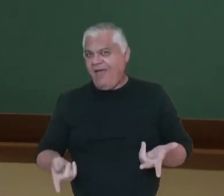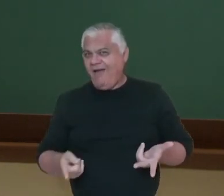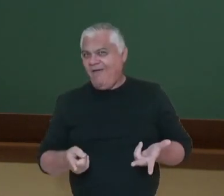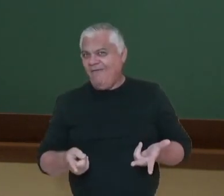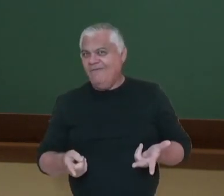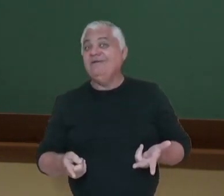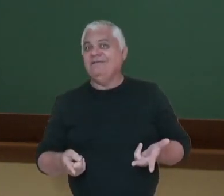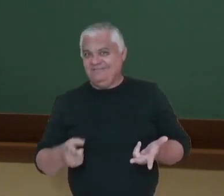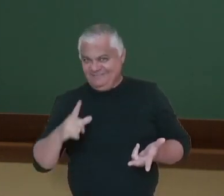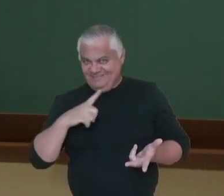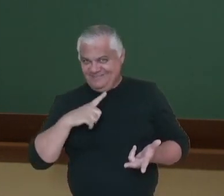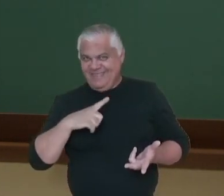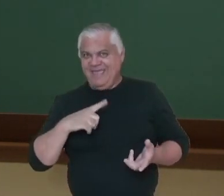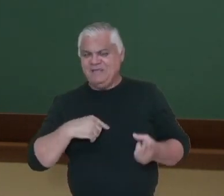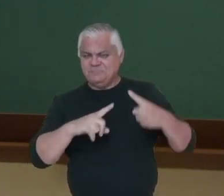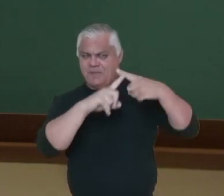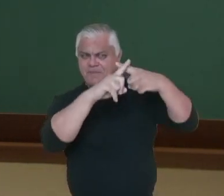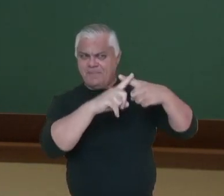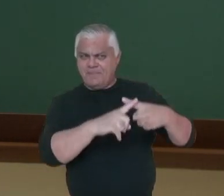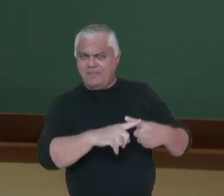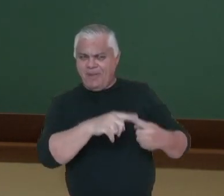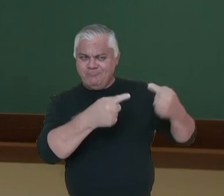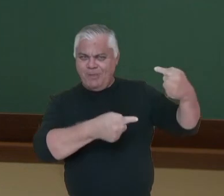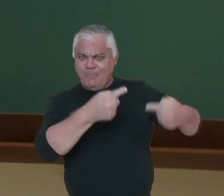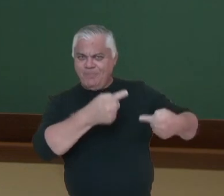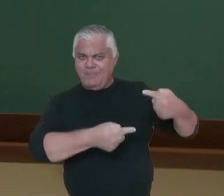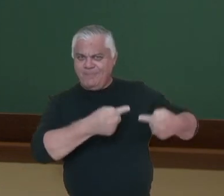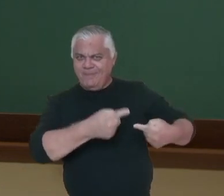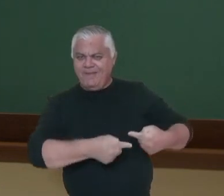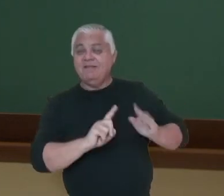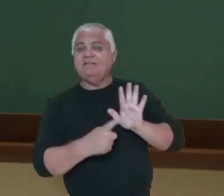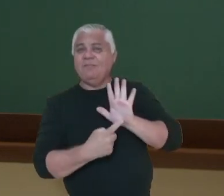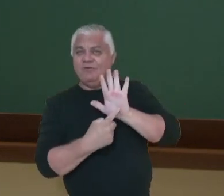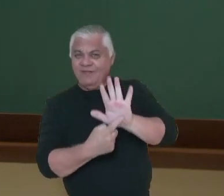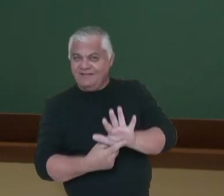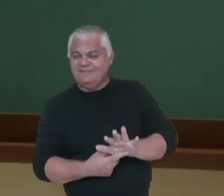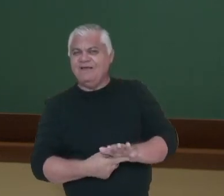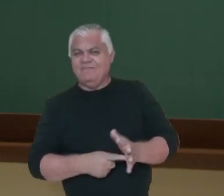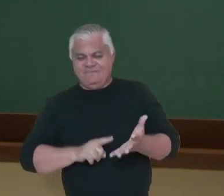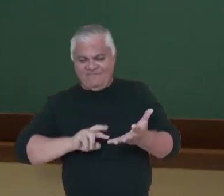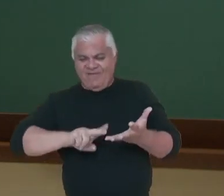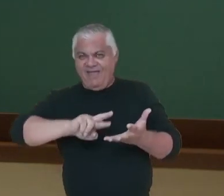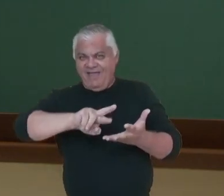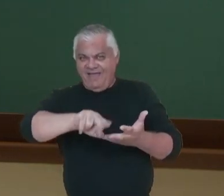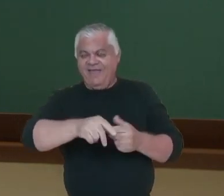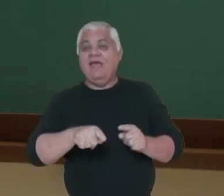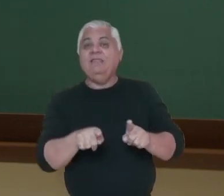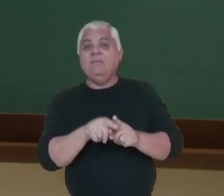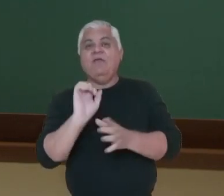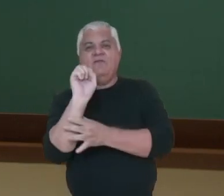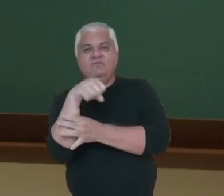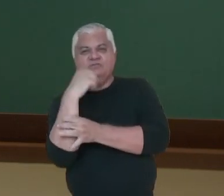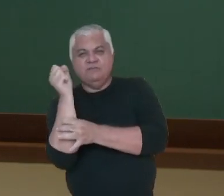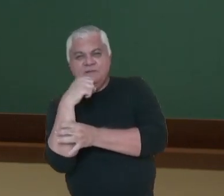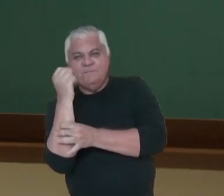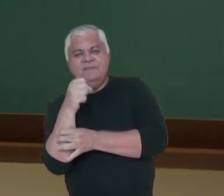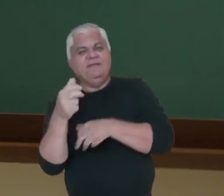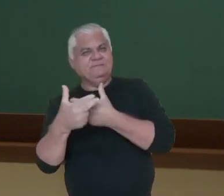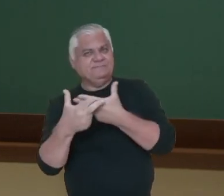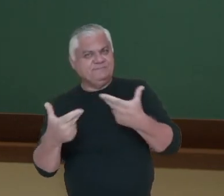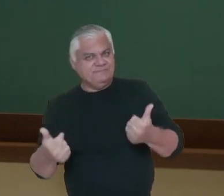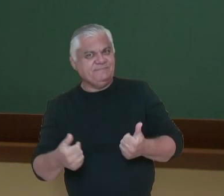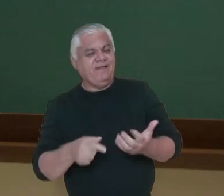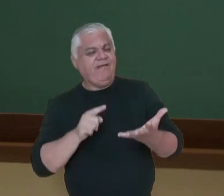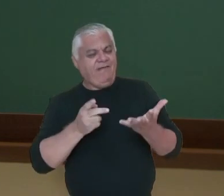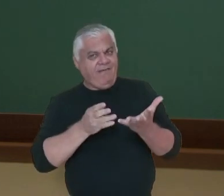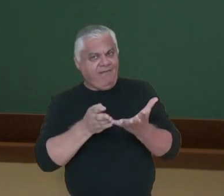as ginásticas competitivas, de demonstração e a de reabilitação fisioterápica. Essas são